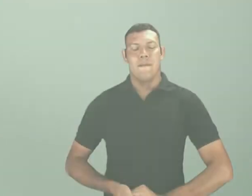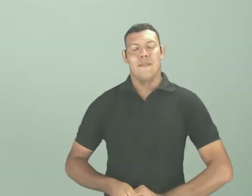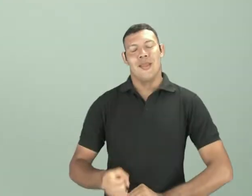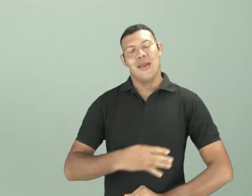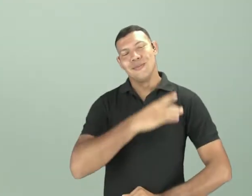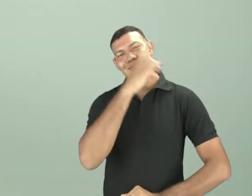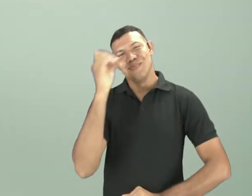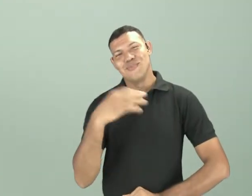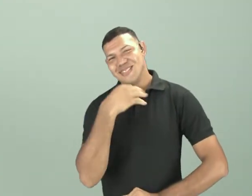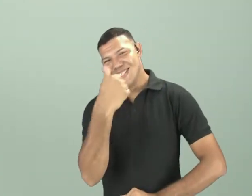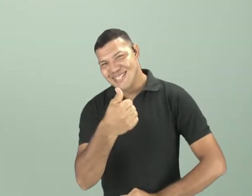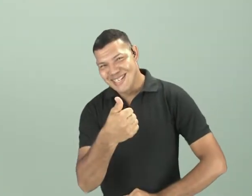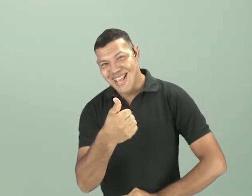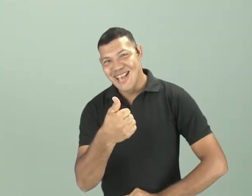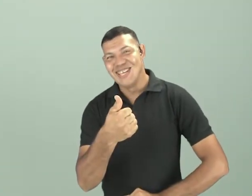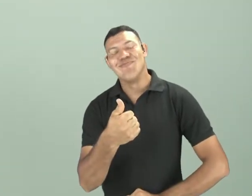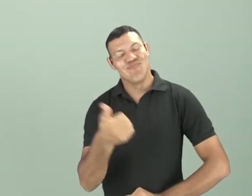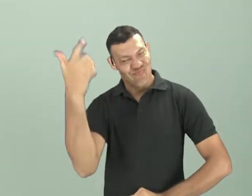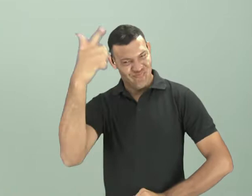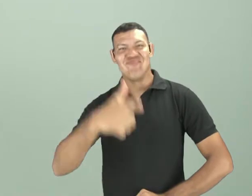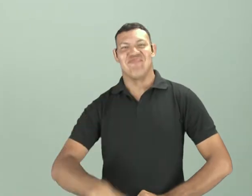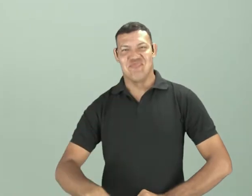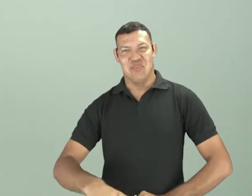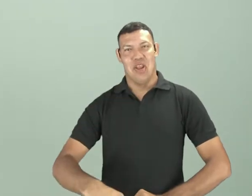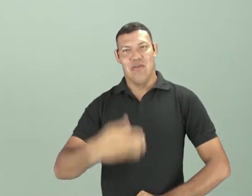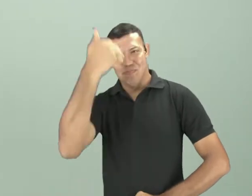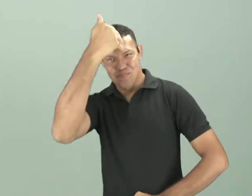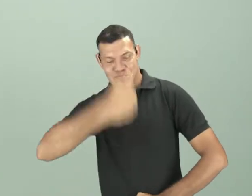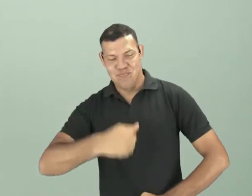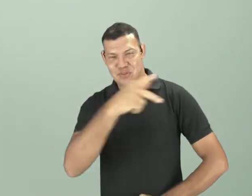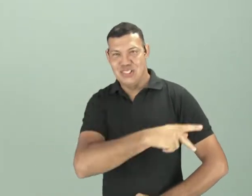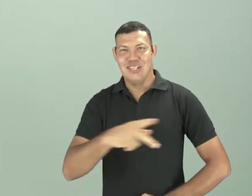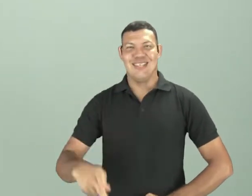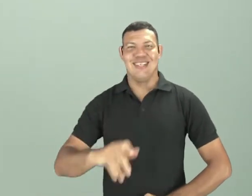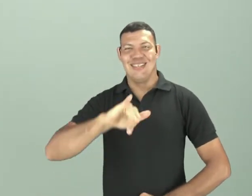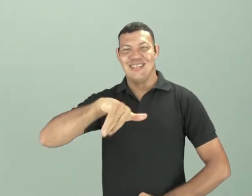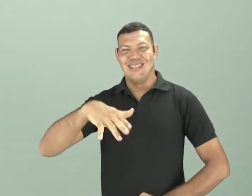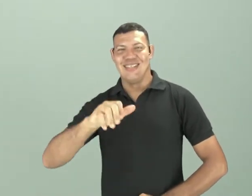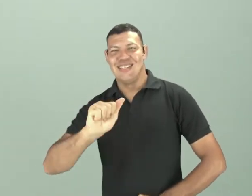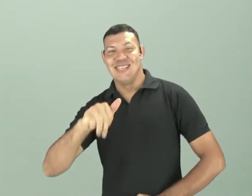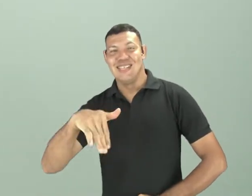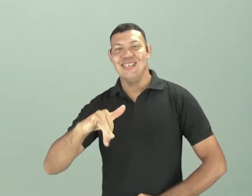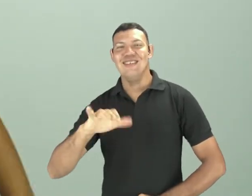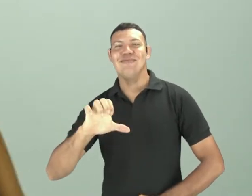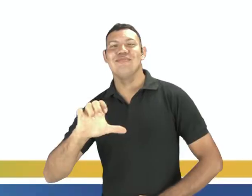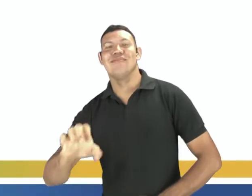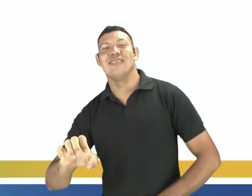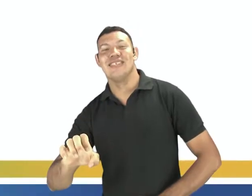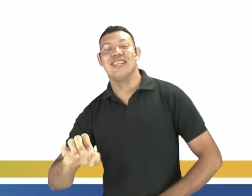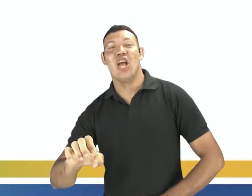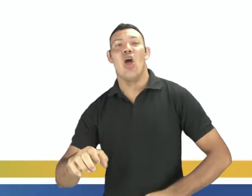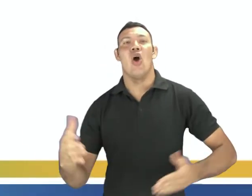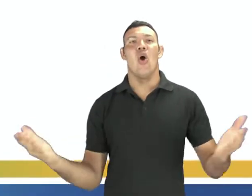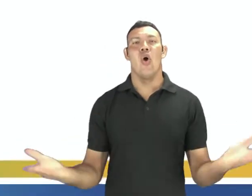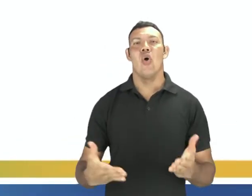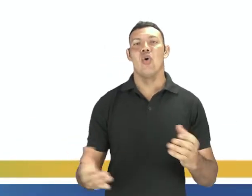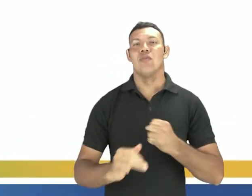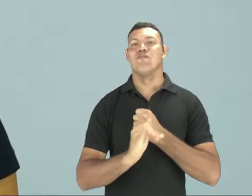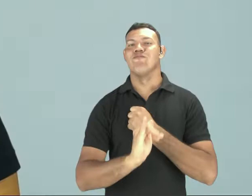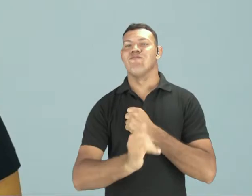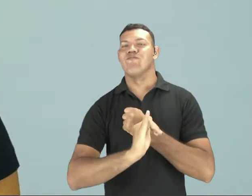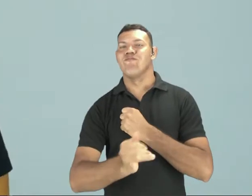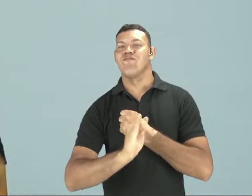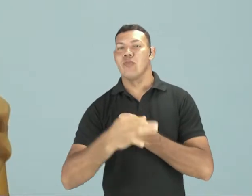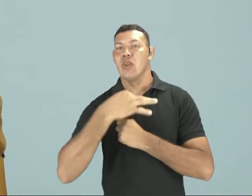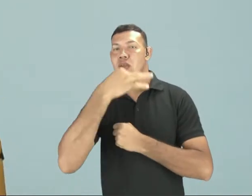Bom dia, tudo bem? Olha eu aqui de novo, professora Jamile Fontinelli. Agora nós vamos falar sobre a crônica